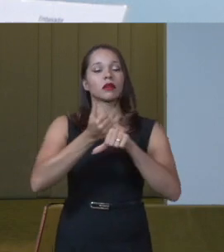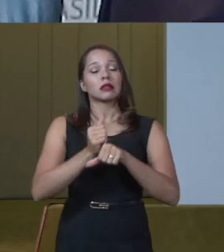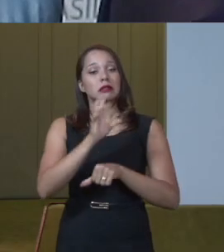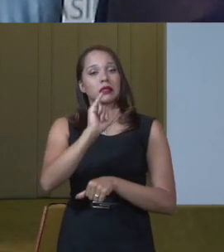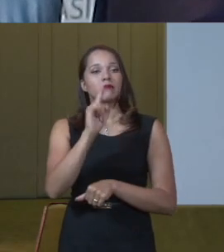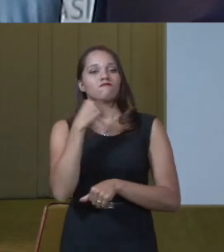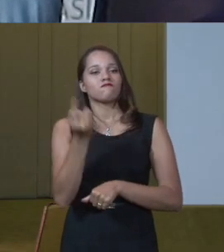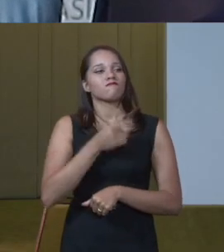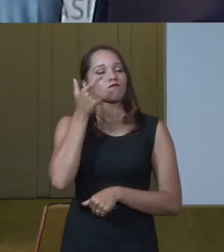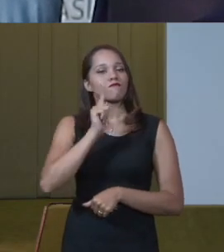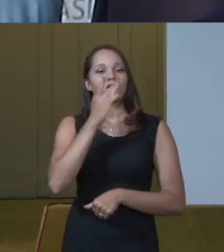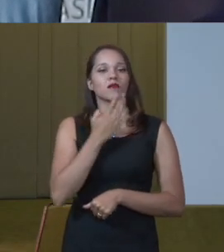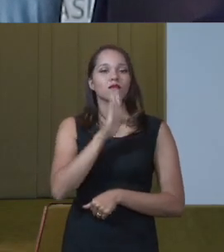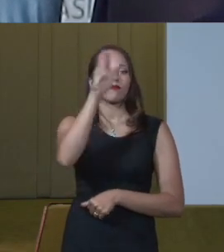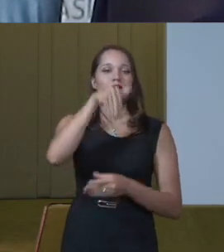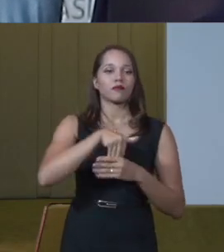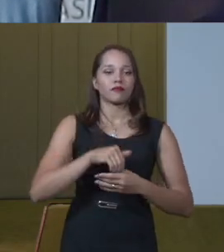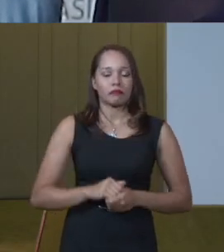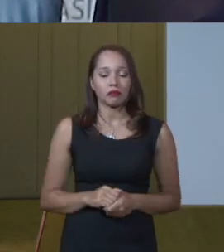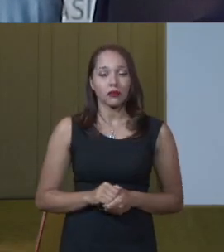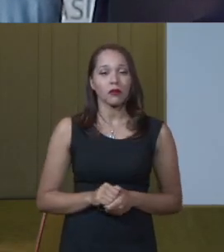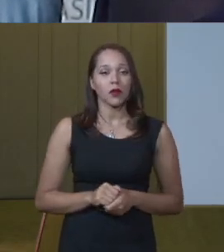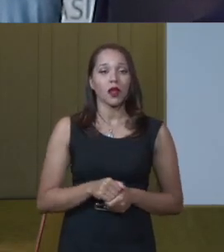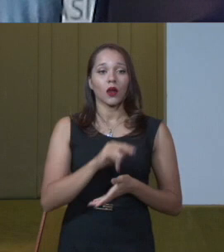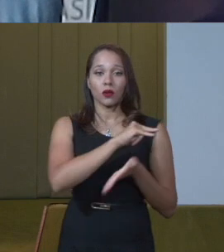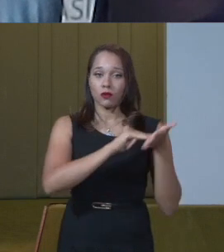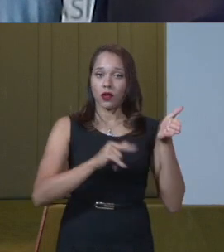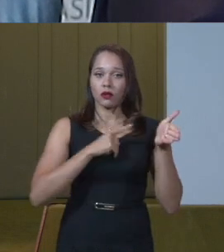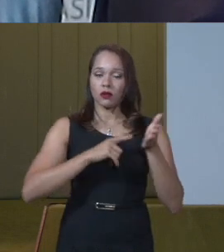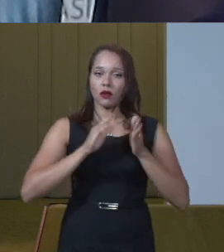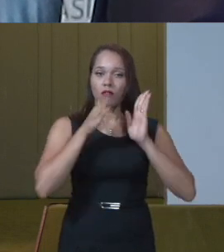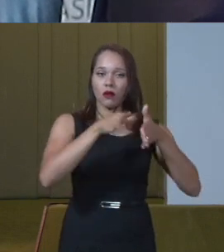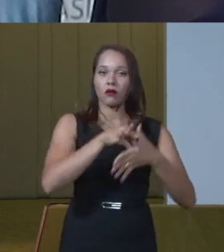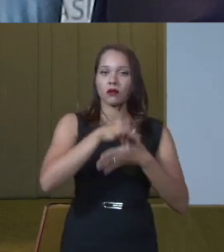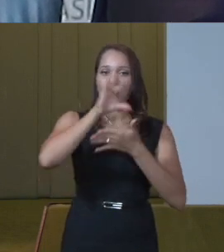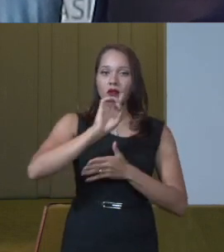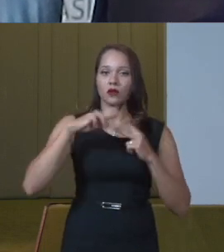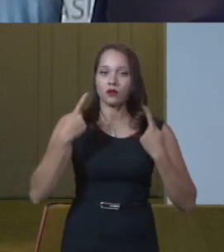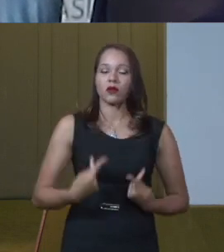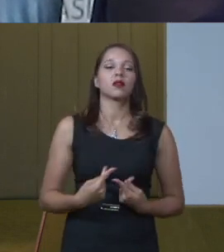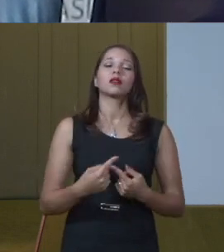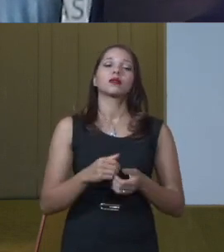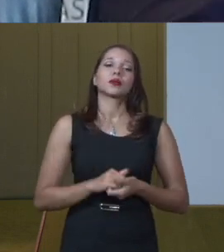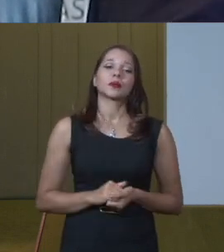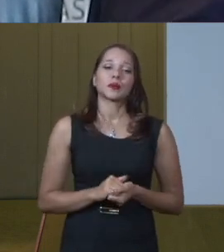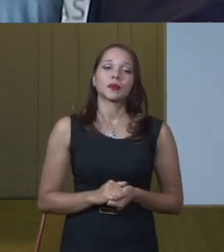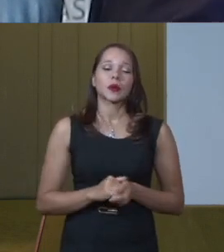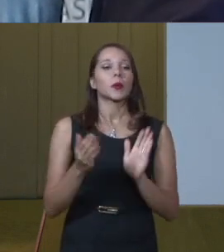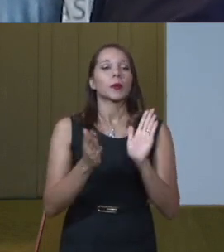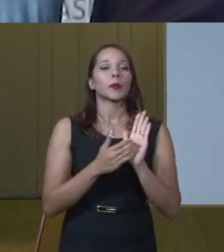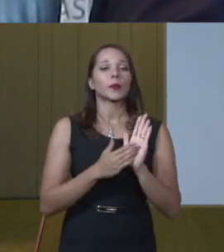eleitos. O documento tem como foco o CDH, o Conselho de Direitos Humanos, como não poderia deixar de ser.